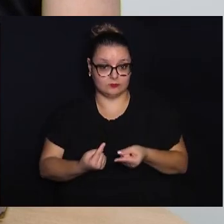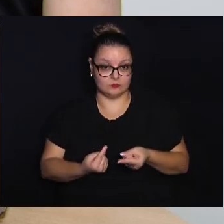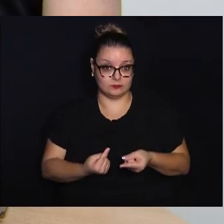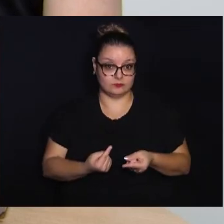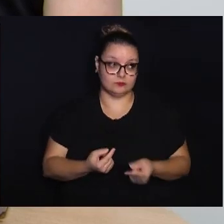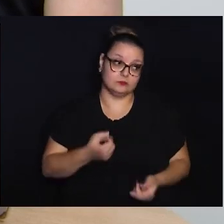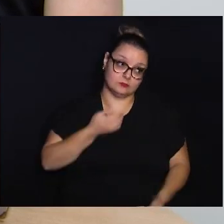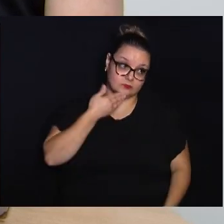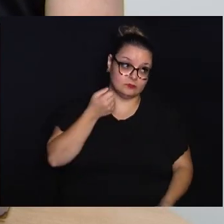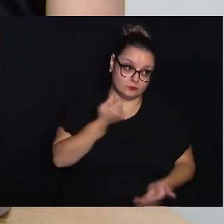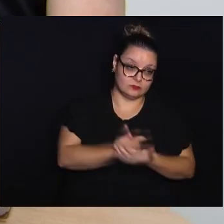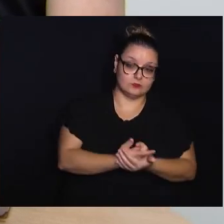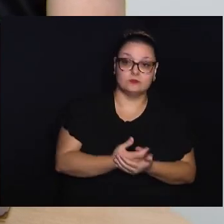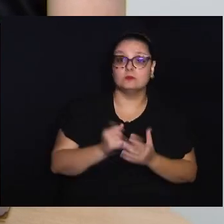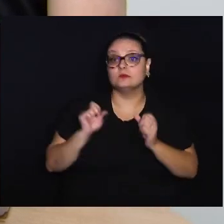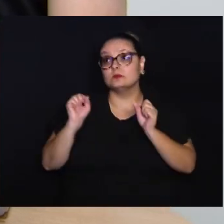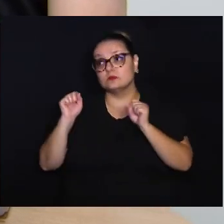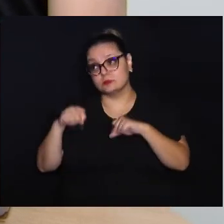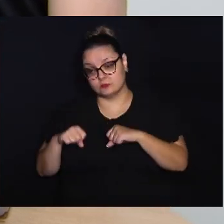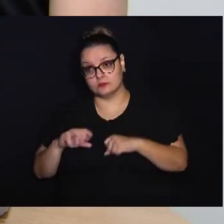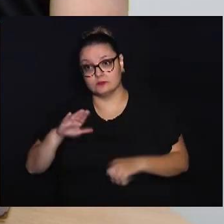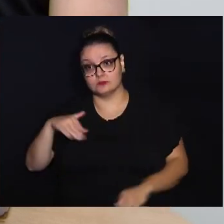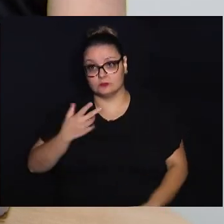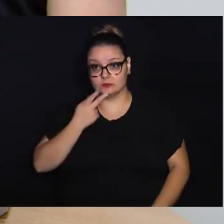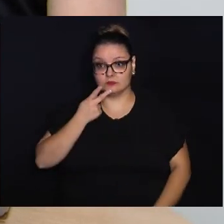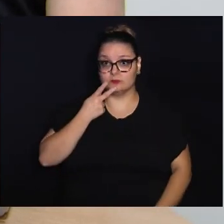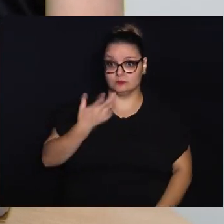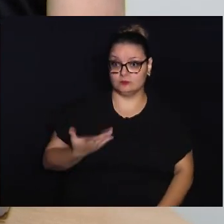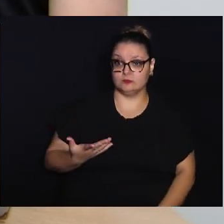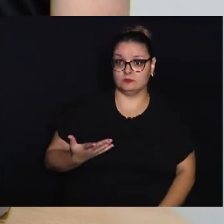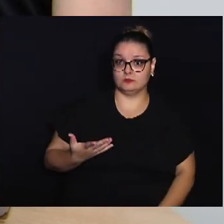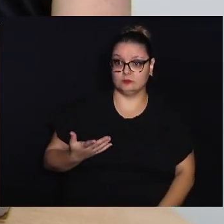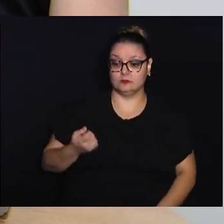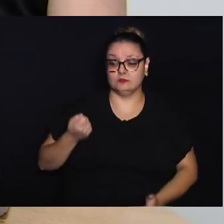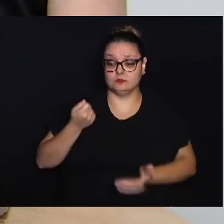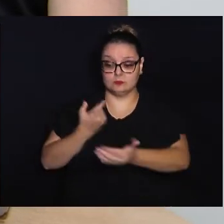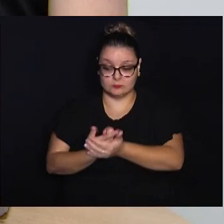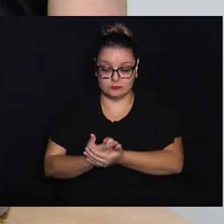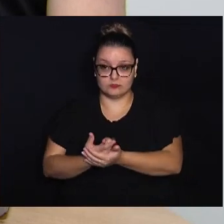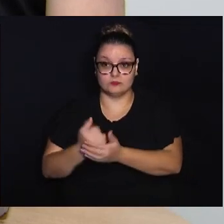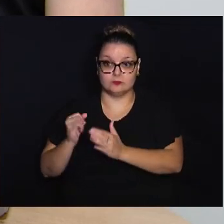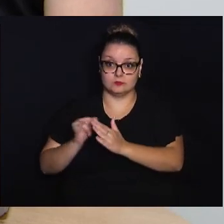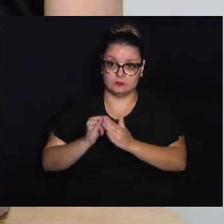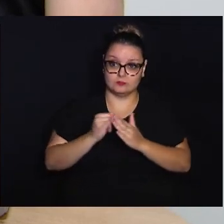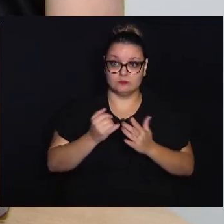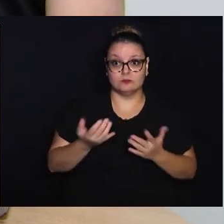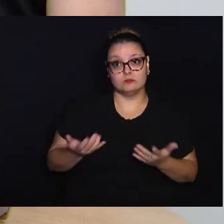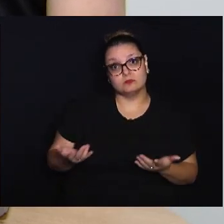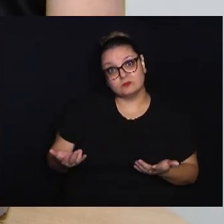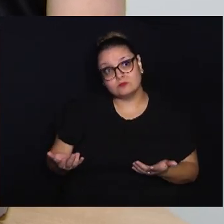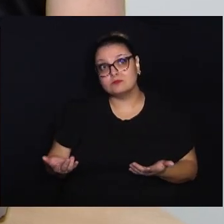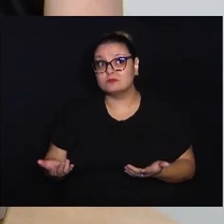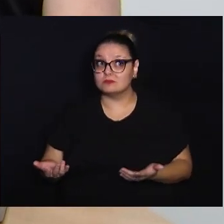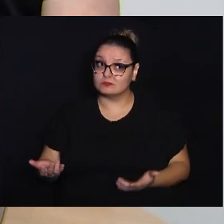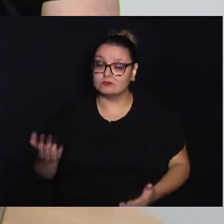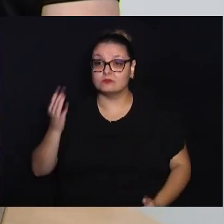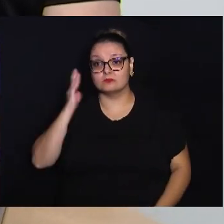em outros que compensa mais comprar, né? Isso, quando a gente fala sobre compra de imóvel, a